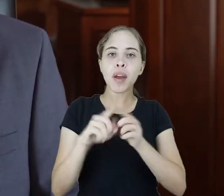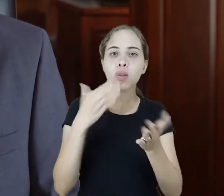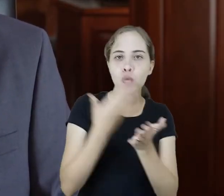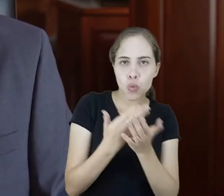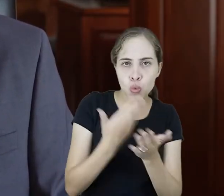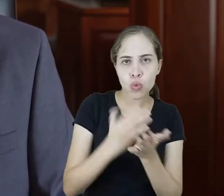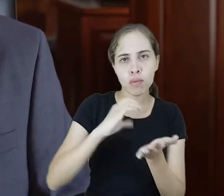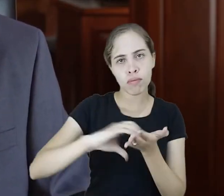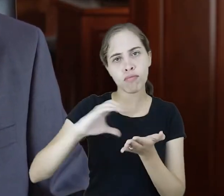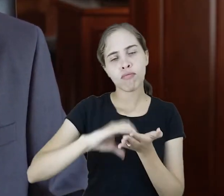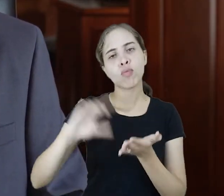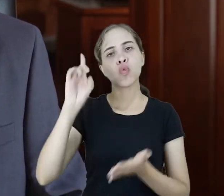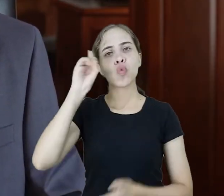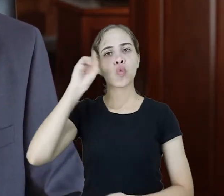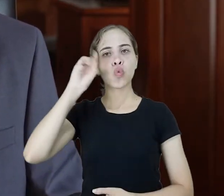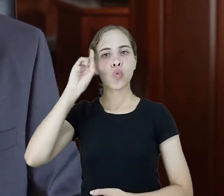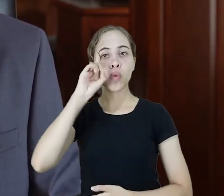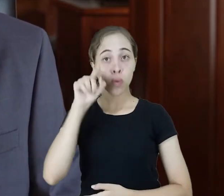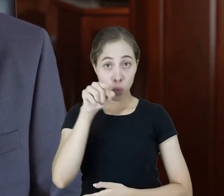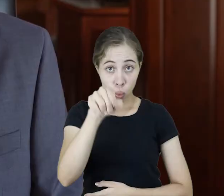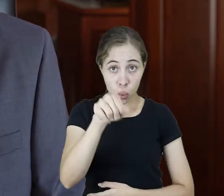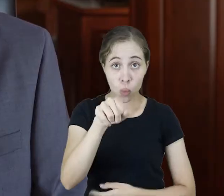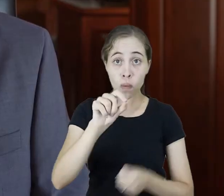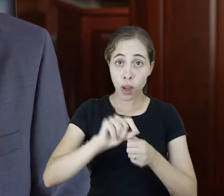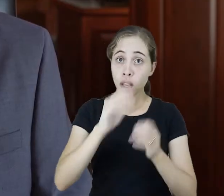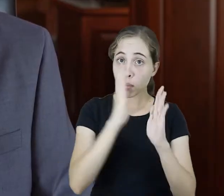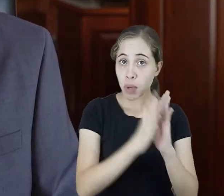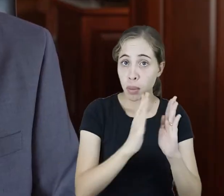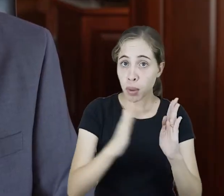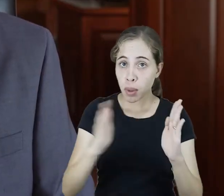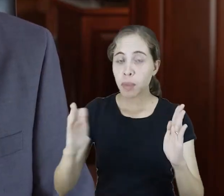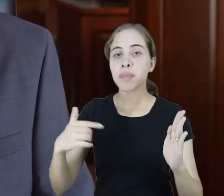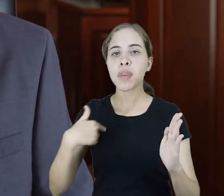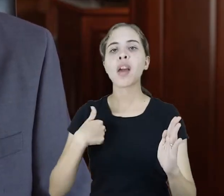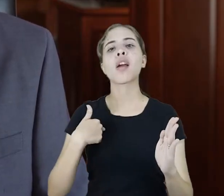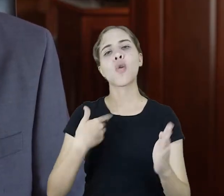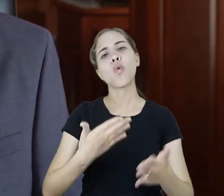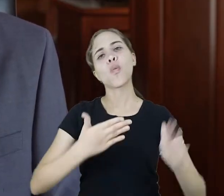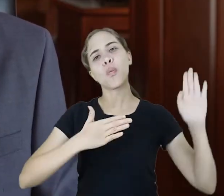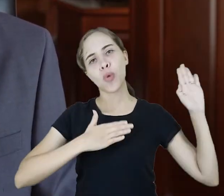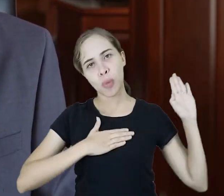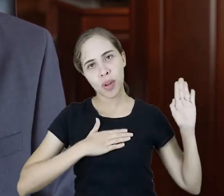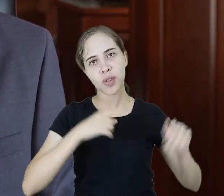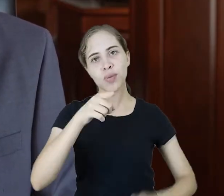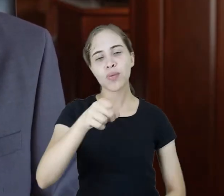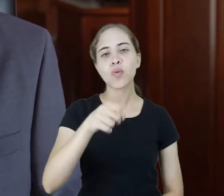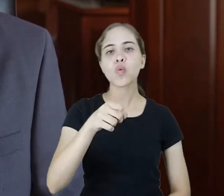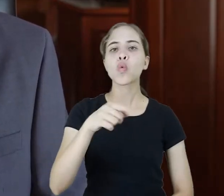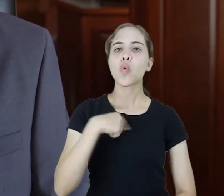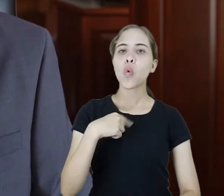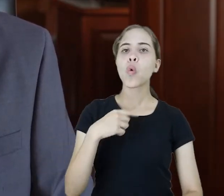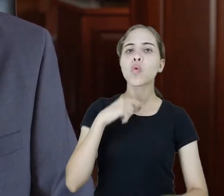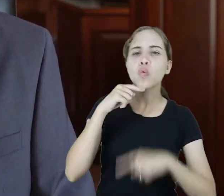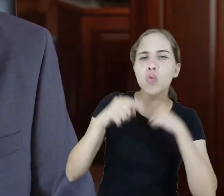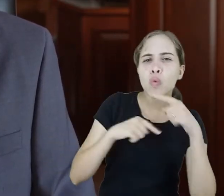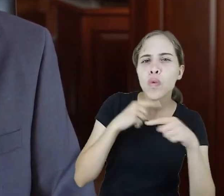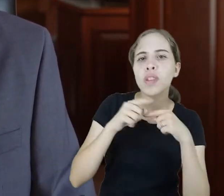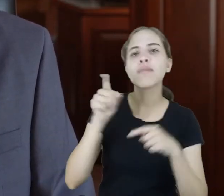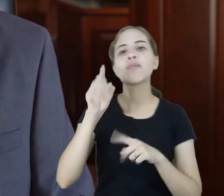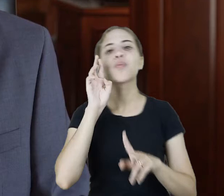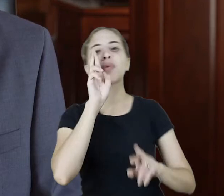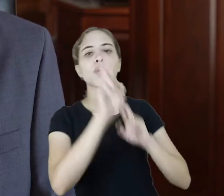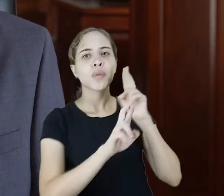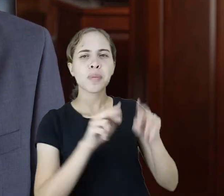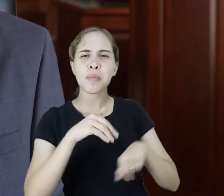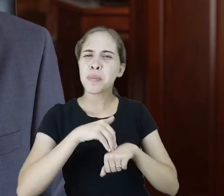Escrituras diariamente. Ao fazerem isso, prometo que receberão respostas para algumas de suas perguntas